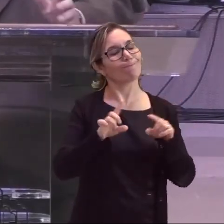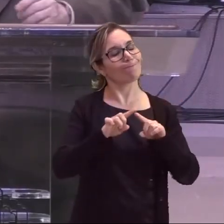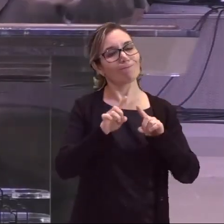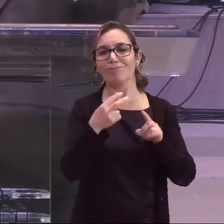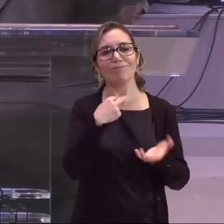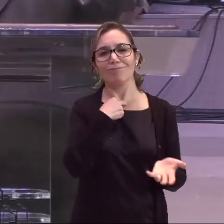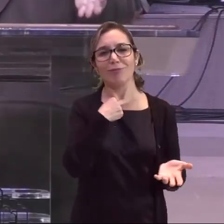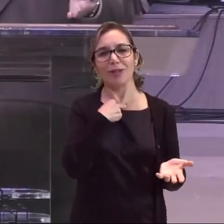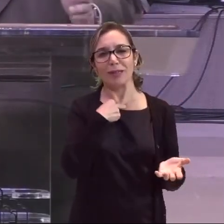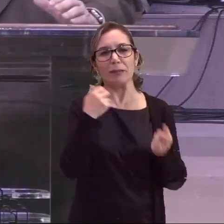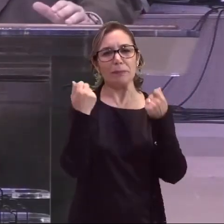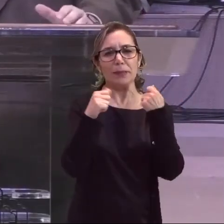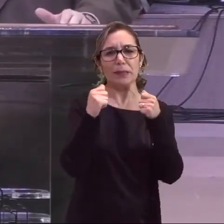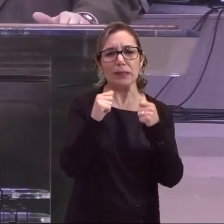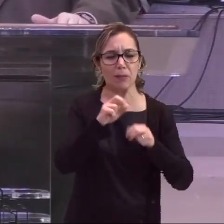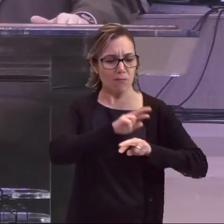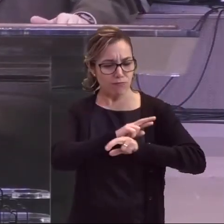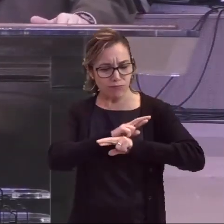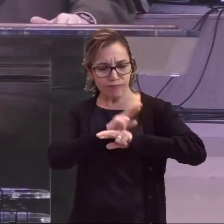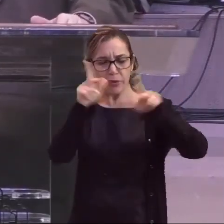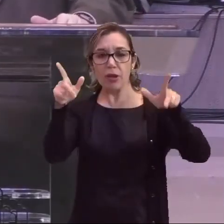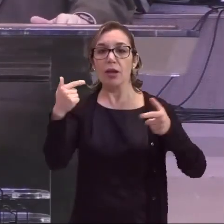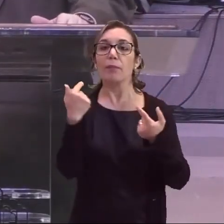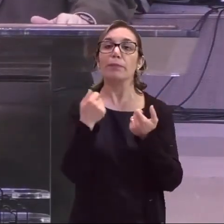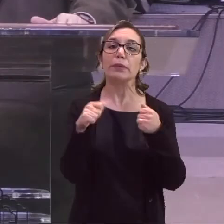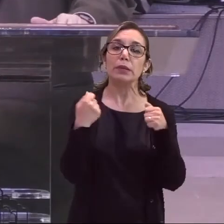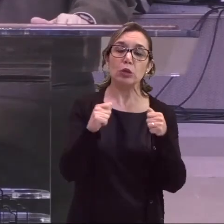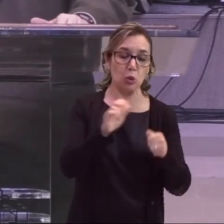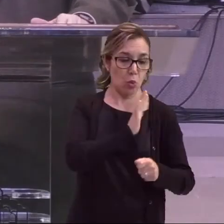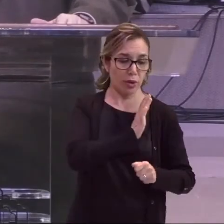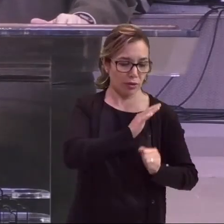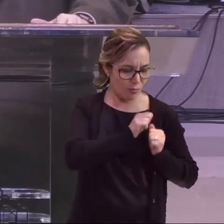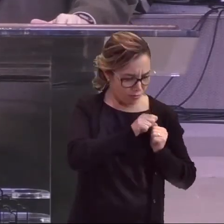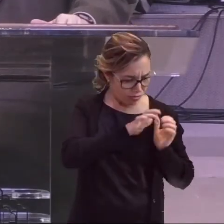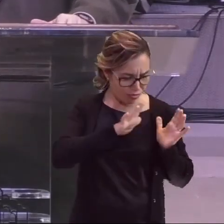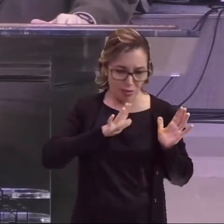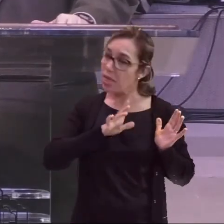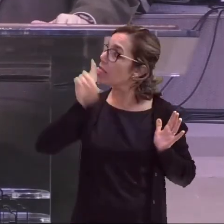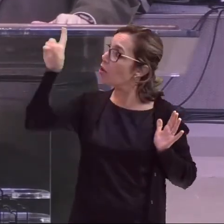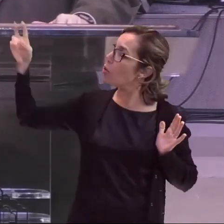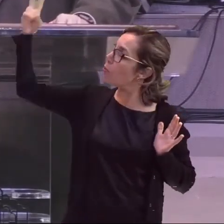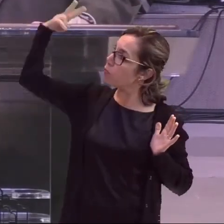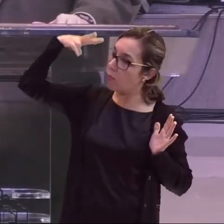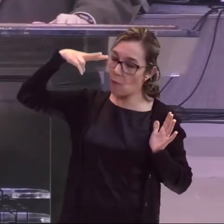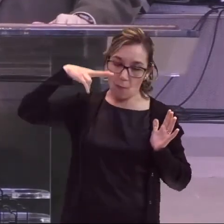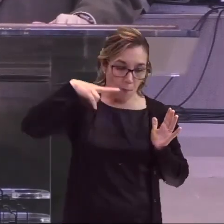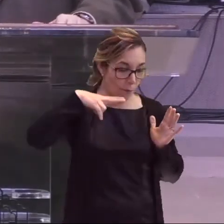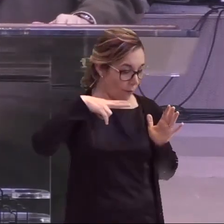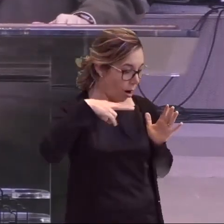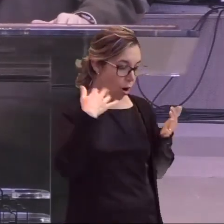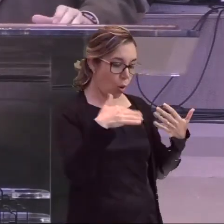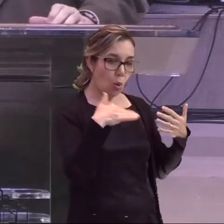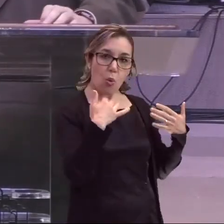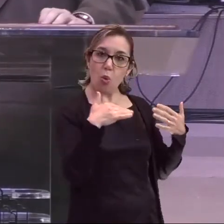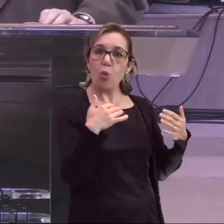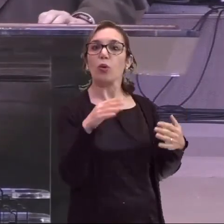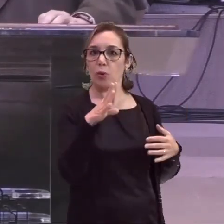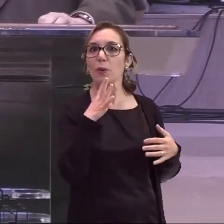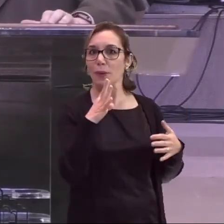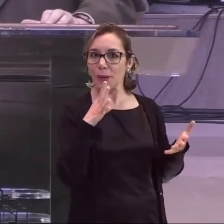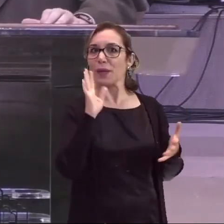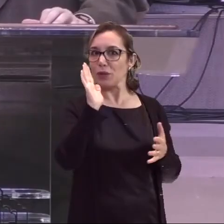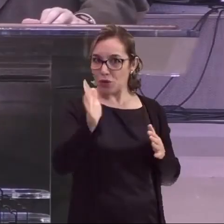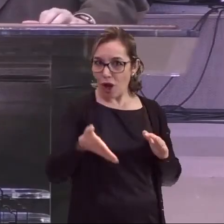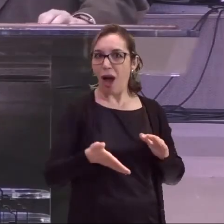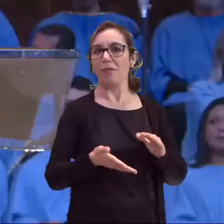não sejam iguais a eles porque o seu pai sabe do que vocês precisam antes antes